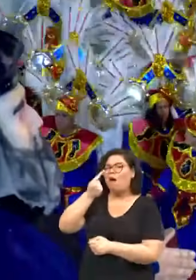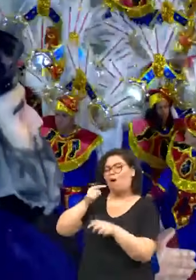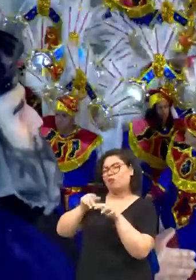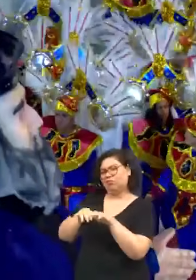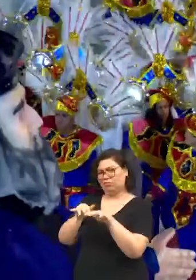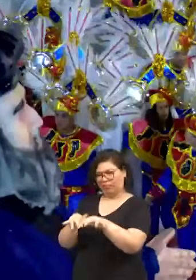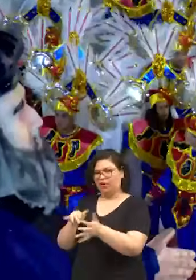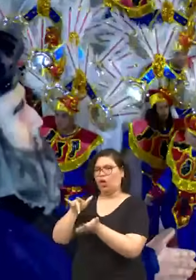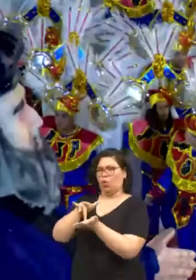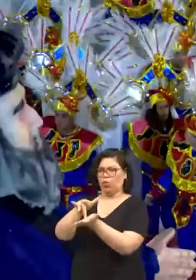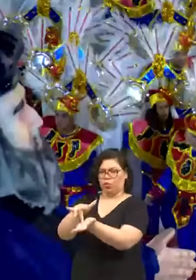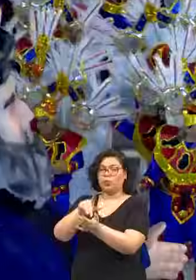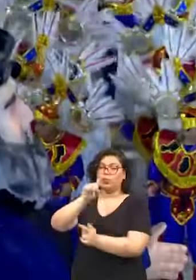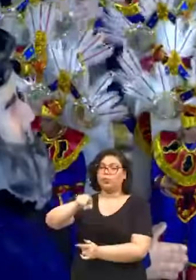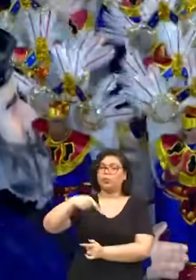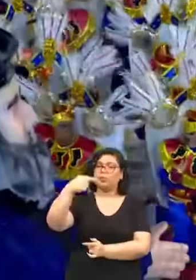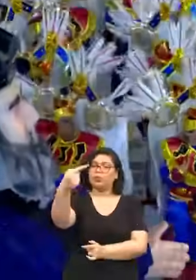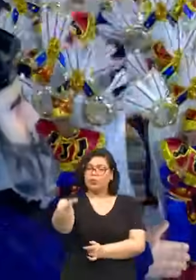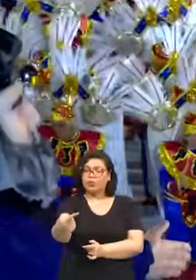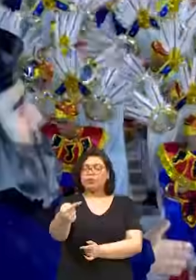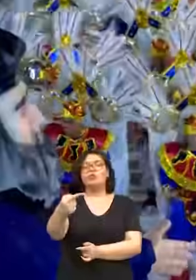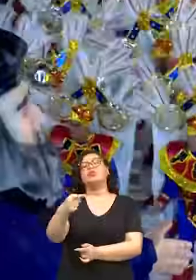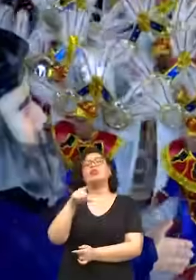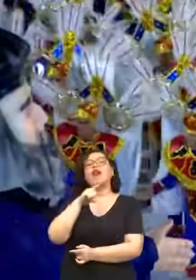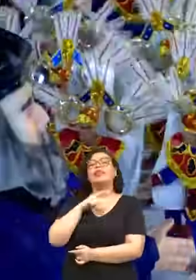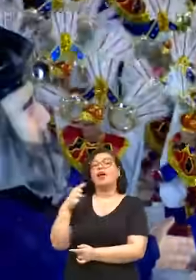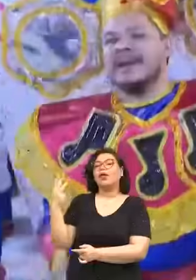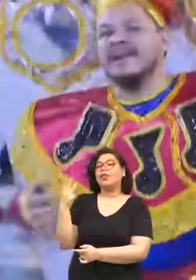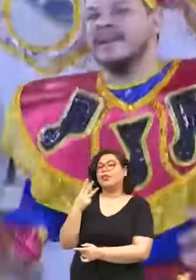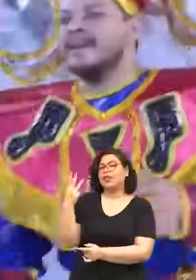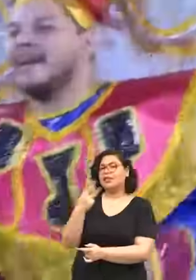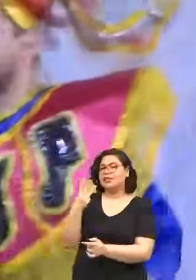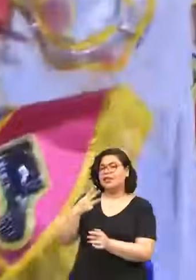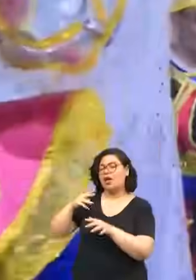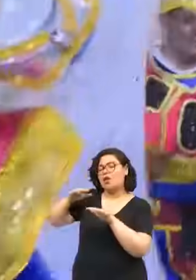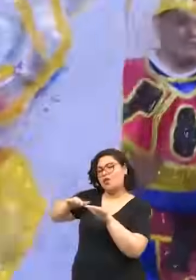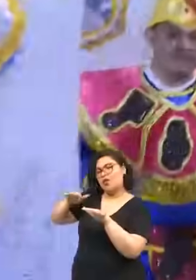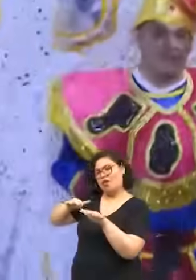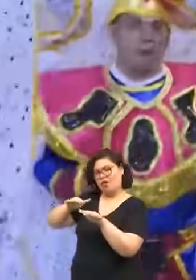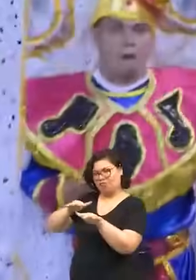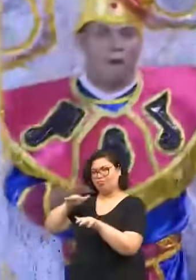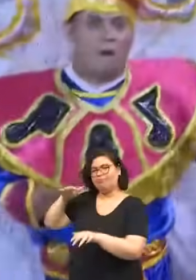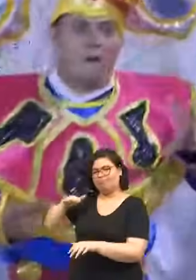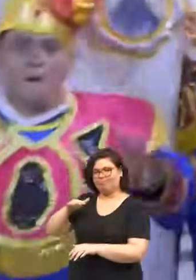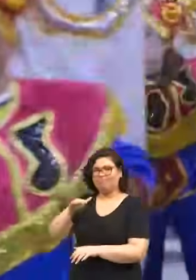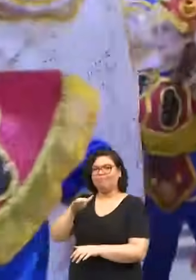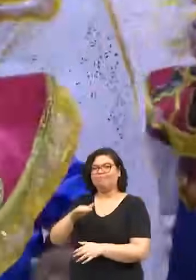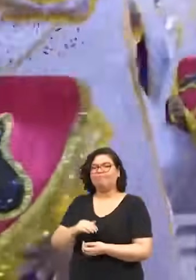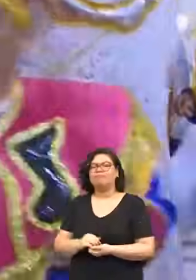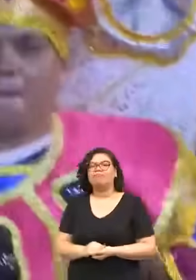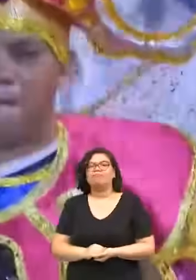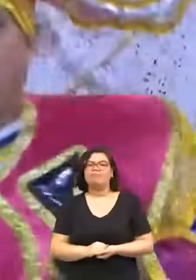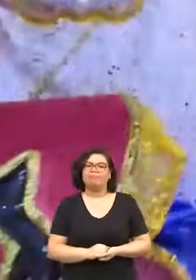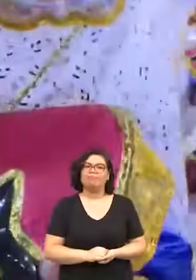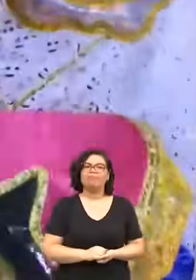e daqui a pouquinho vamos acompanhar então o terceiro carro alegórico da escola.